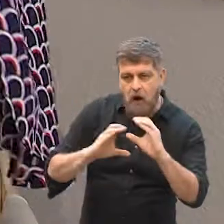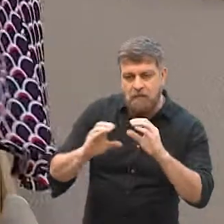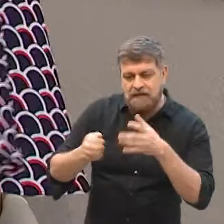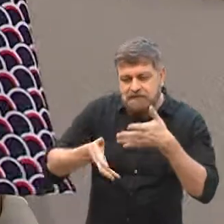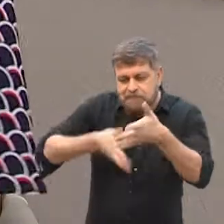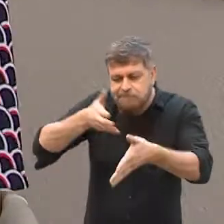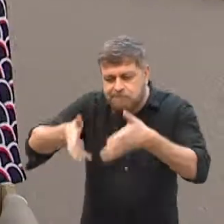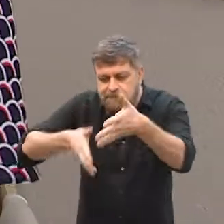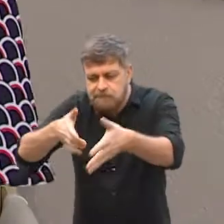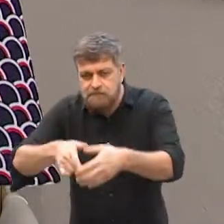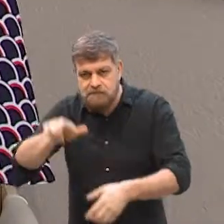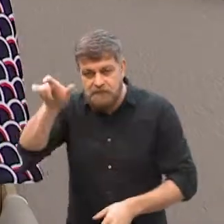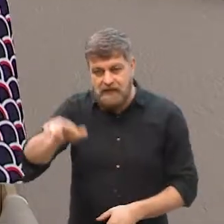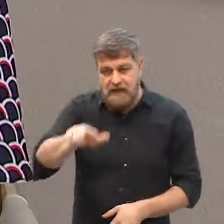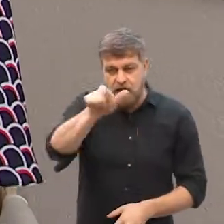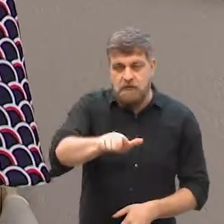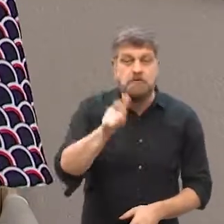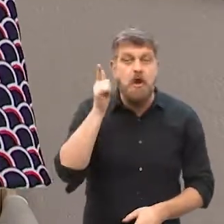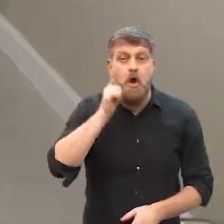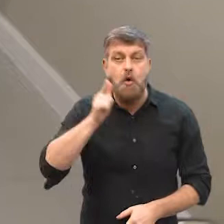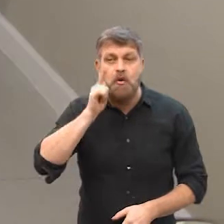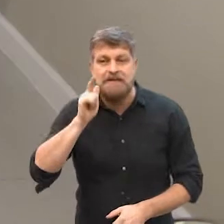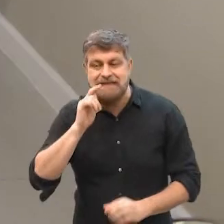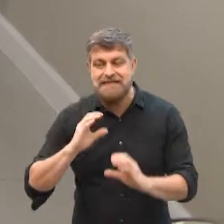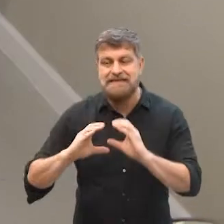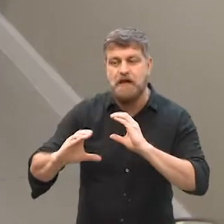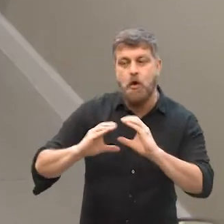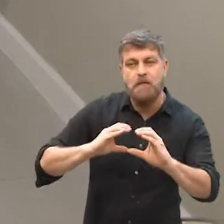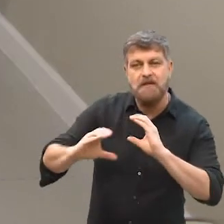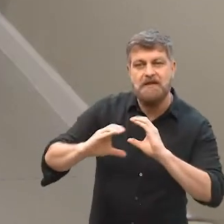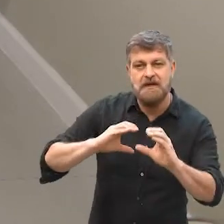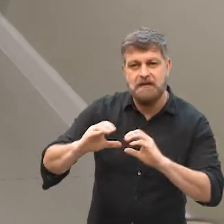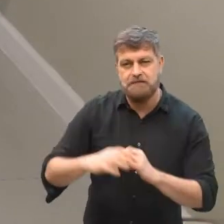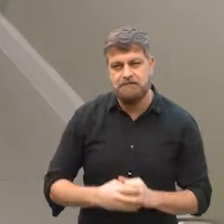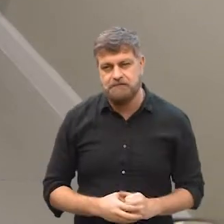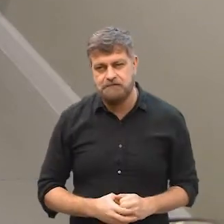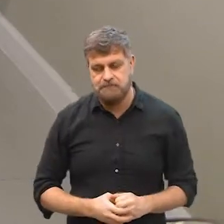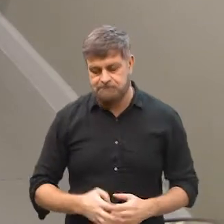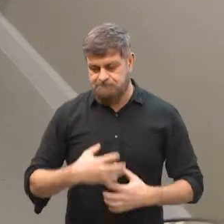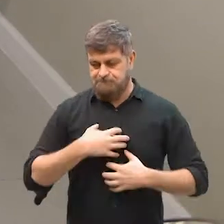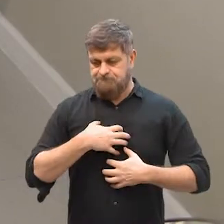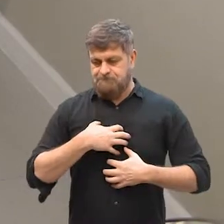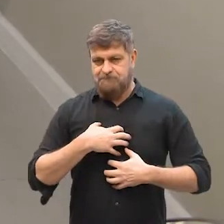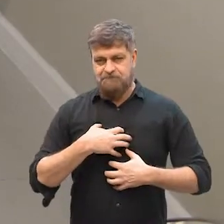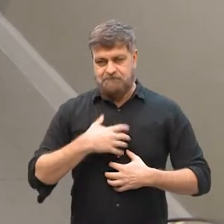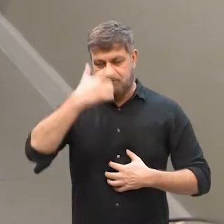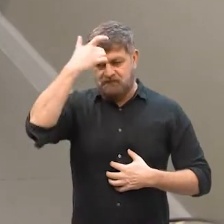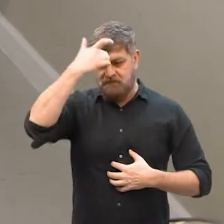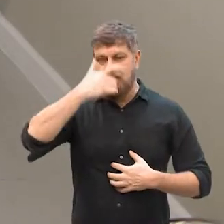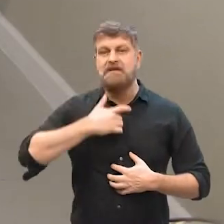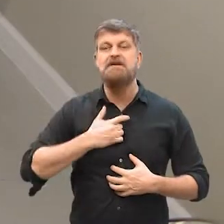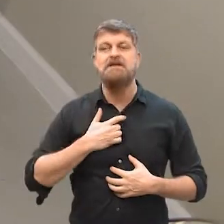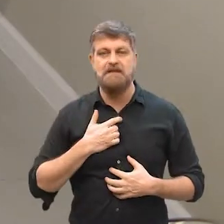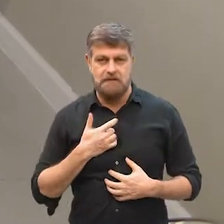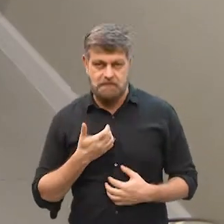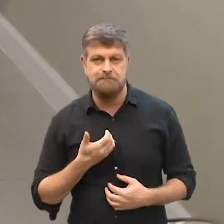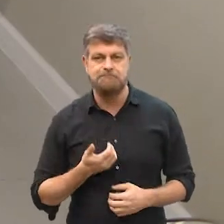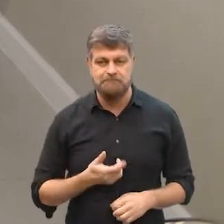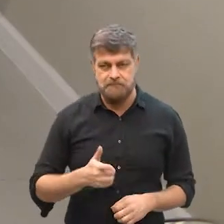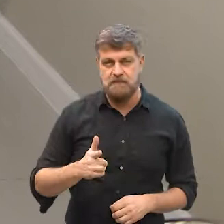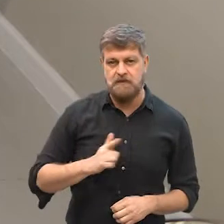para essas pessoas a comunicação, né? E aí, com tudo isso, acabou me levando,